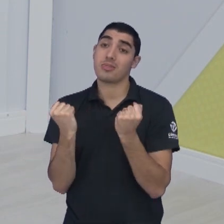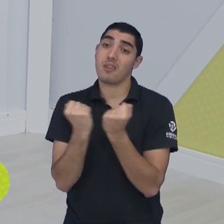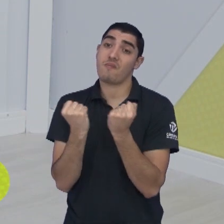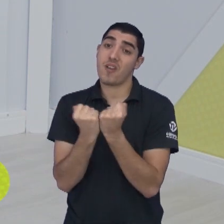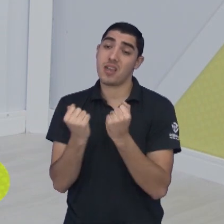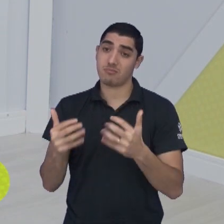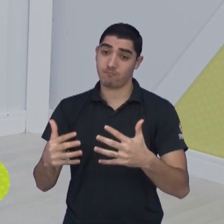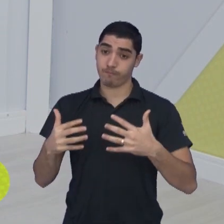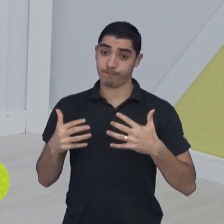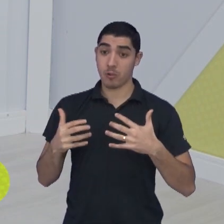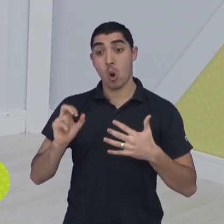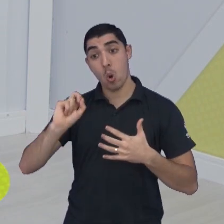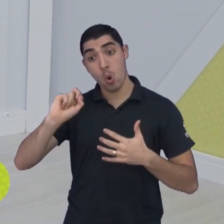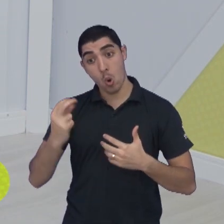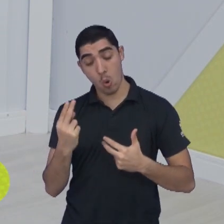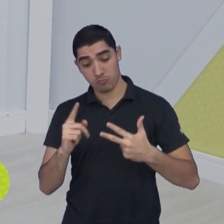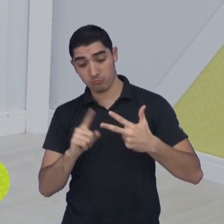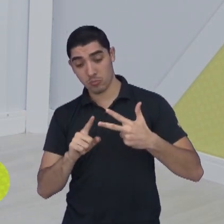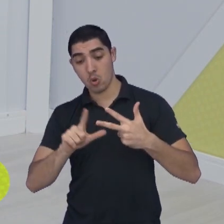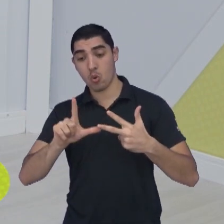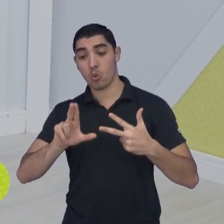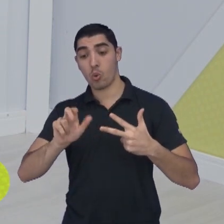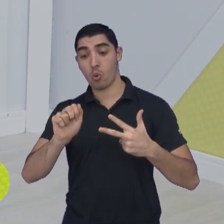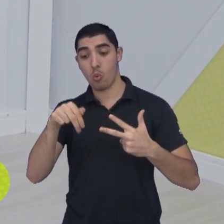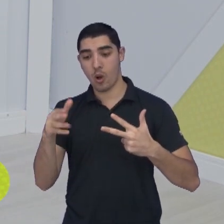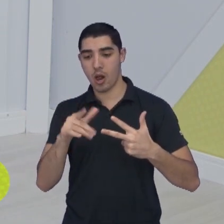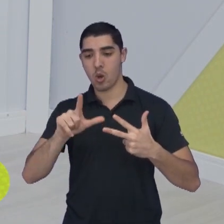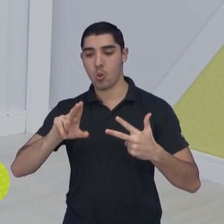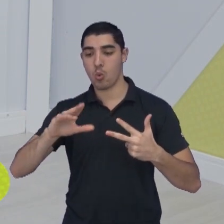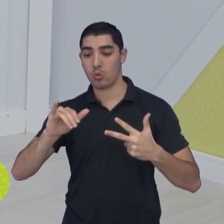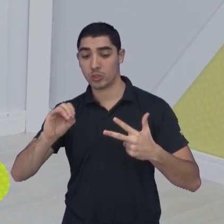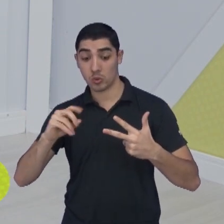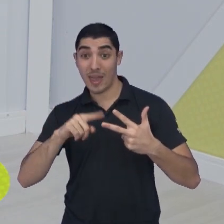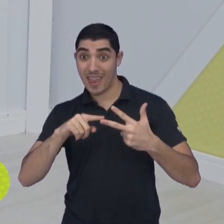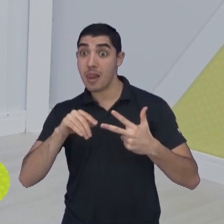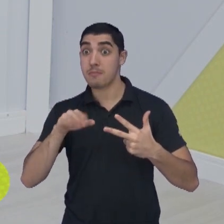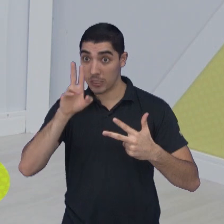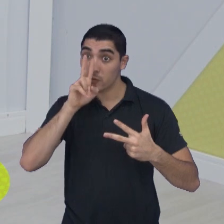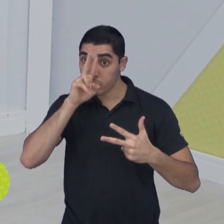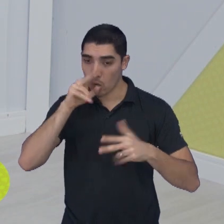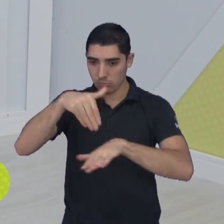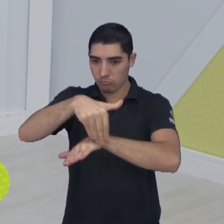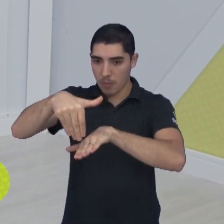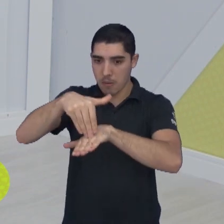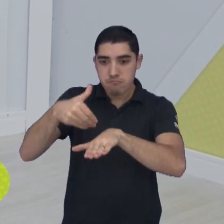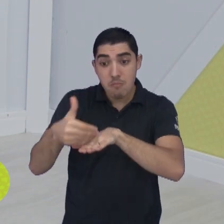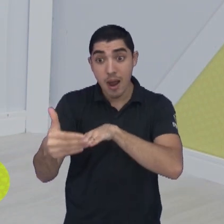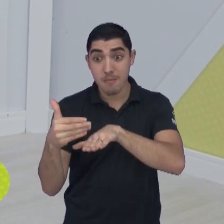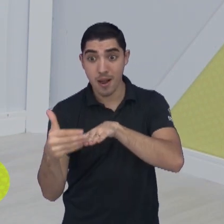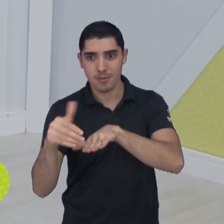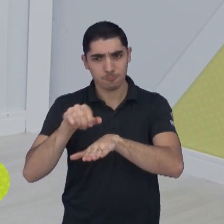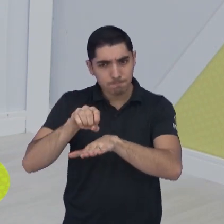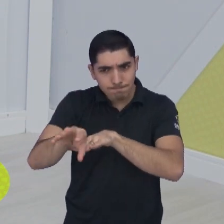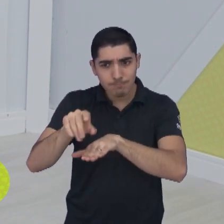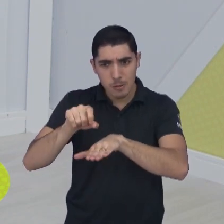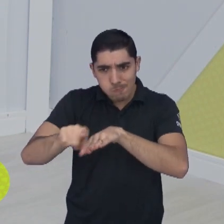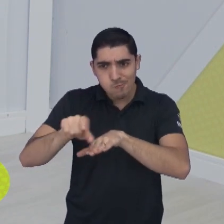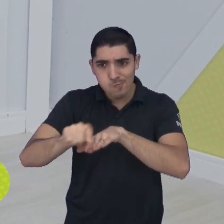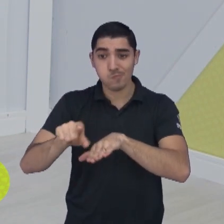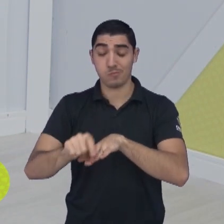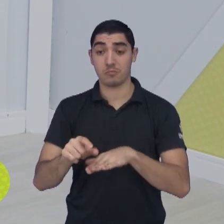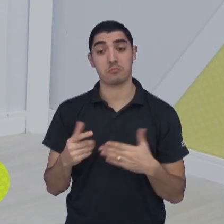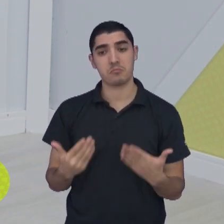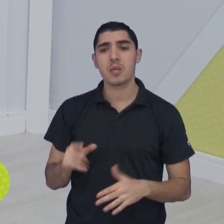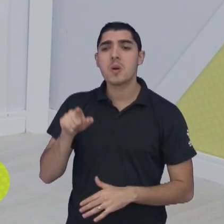de campo. Ele pode optar, de repente, um Luan Lúcio ali no meio de campo para dar uma melhor movimentação ofensiva para a equipe. Na